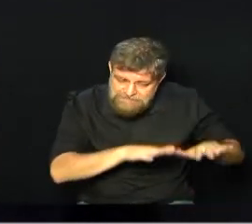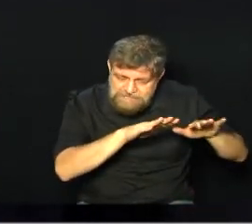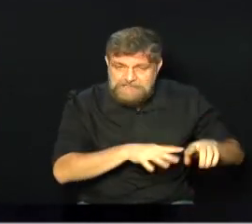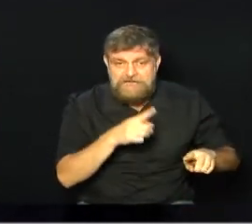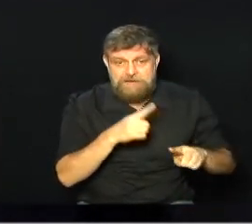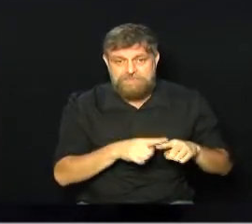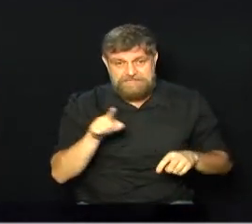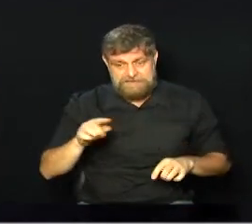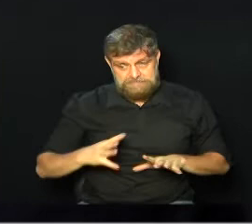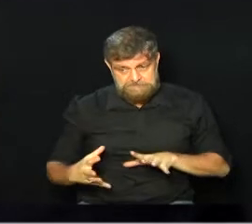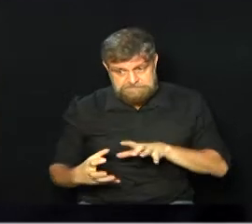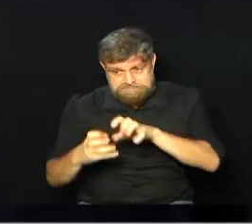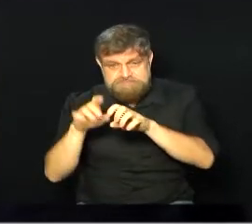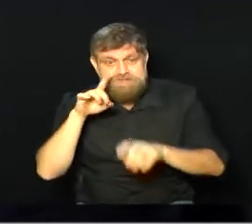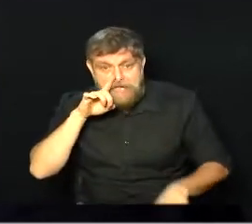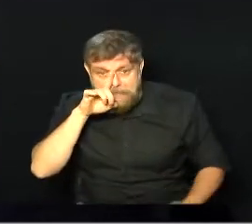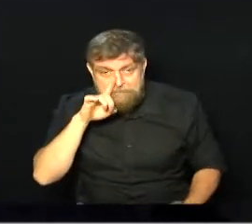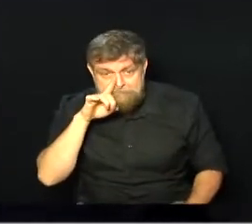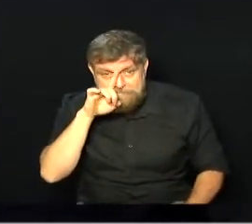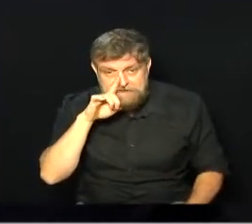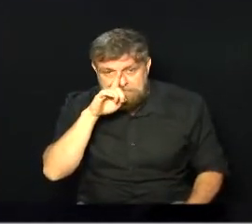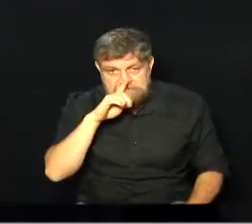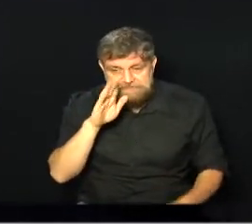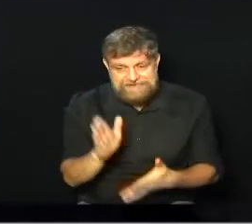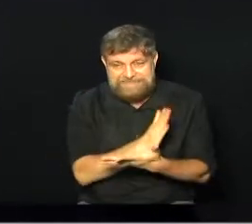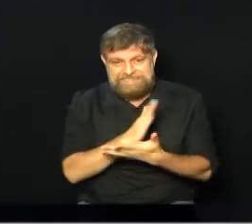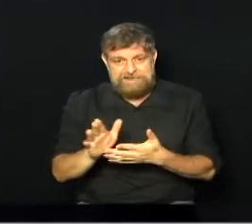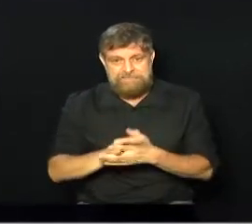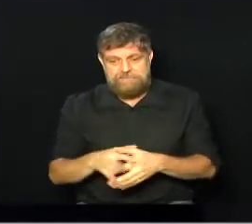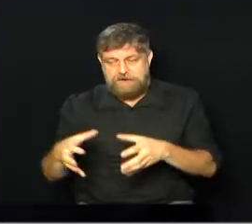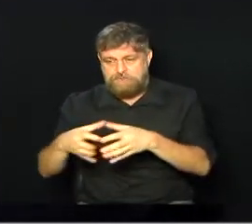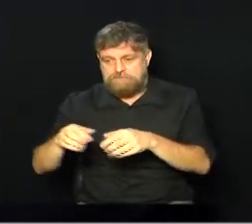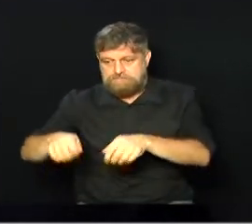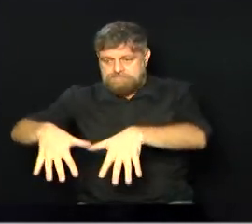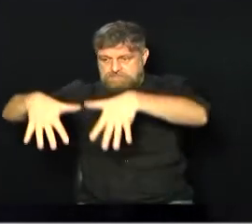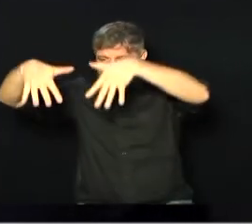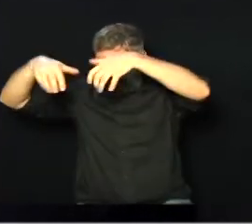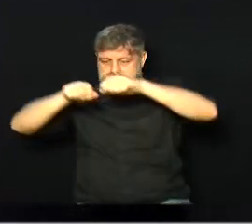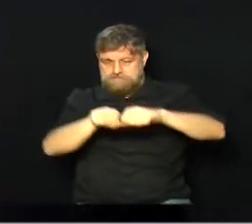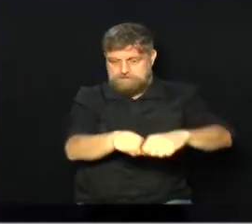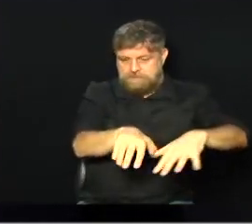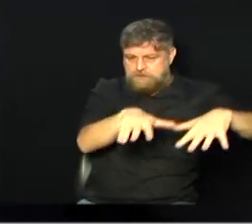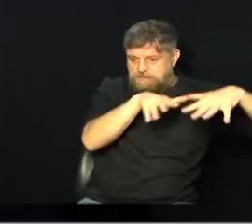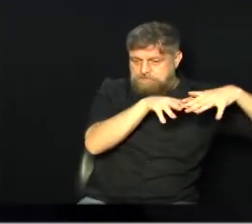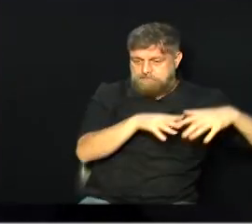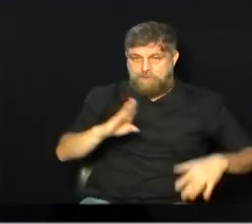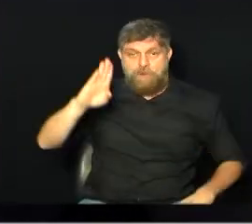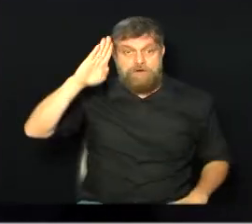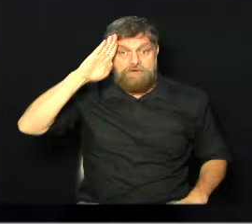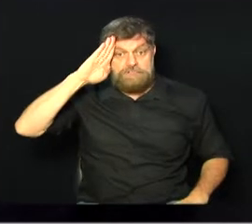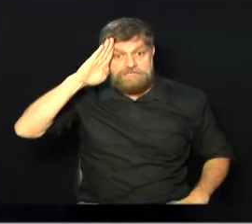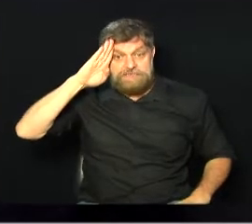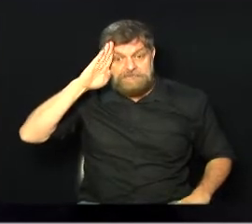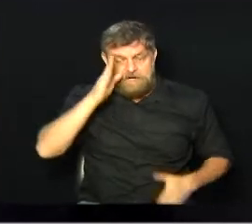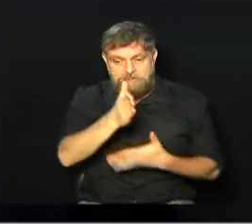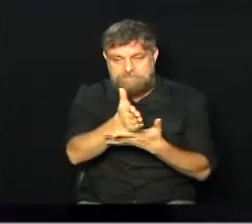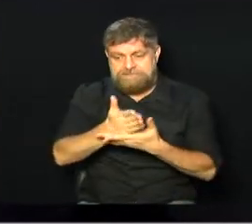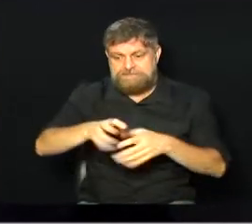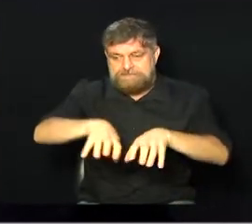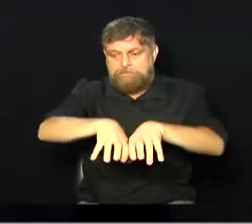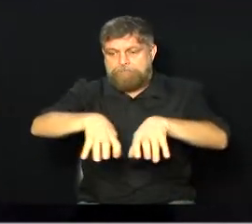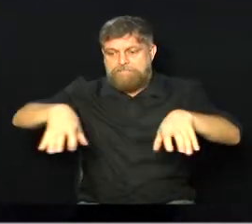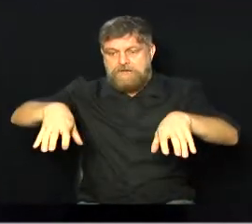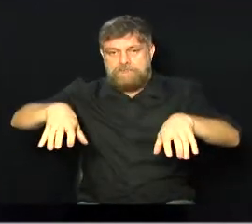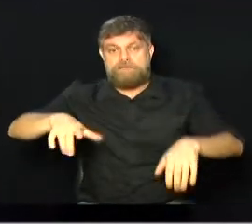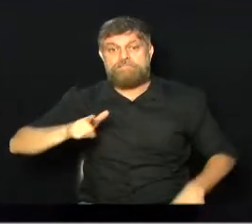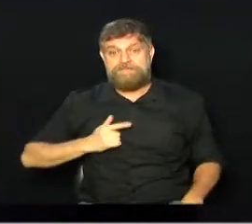extremamente agressivo. Eles separam as torcidas, o exército tem que colocar as torcidas dentro do estádio, porque é